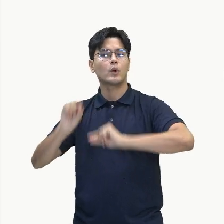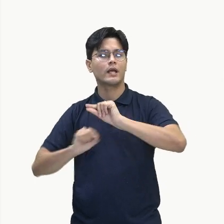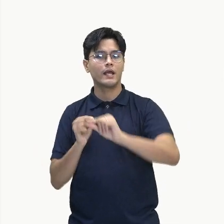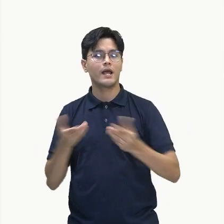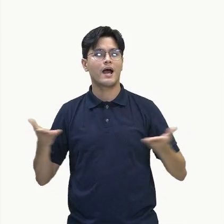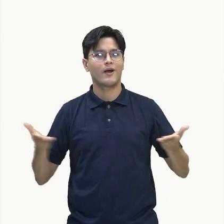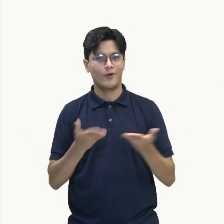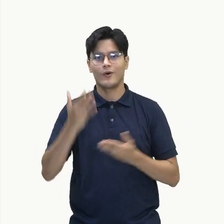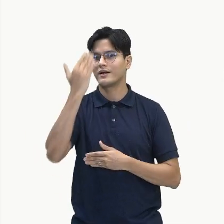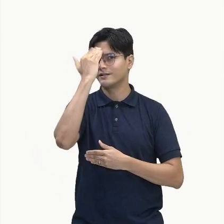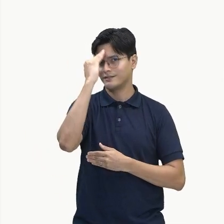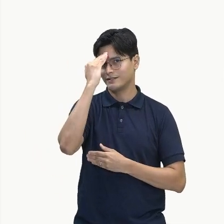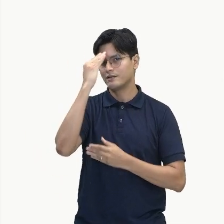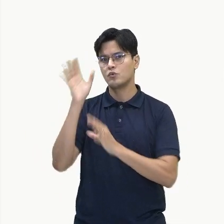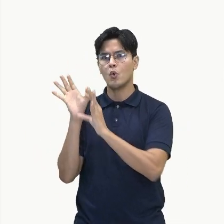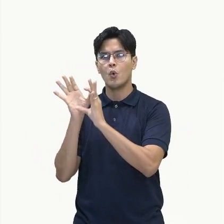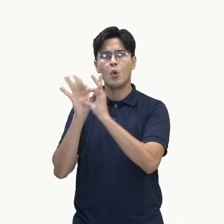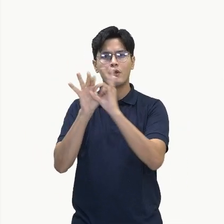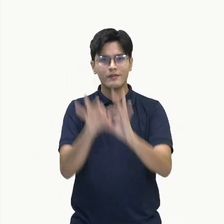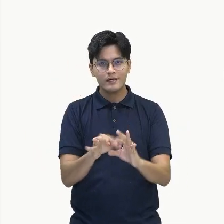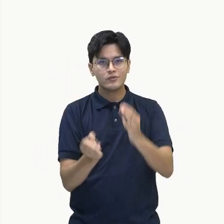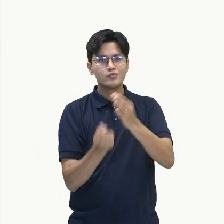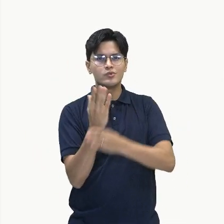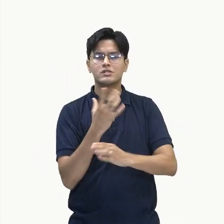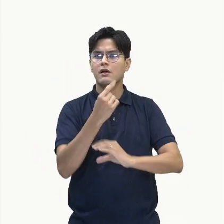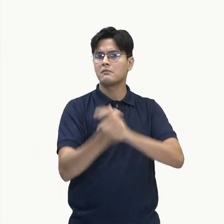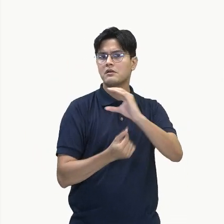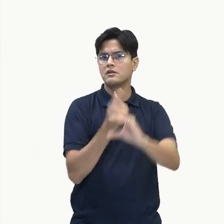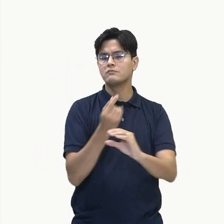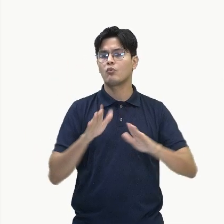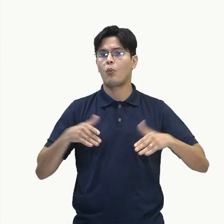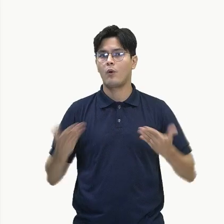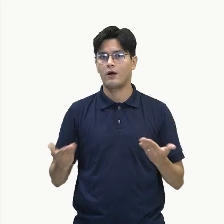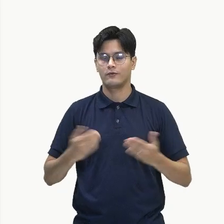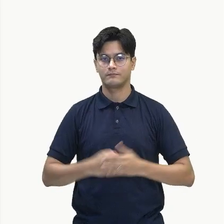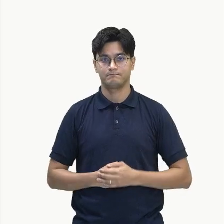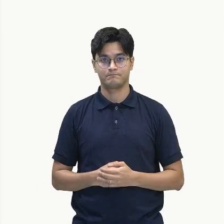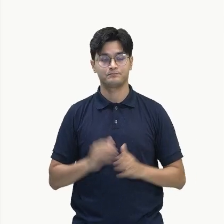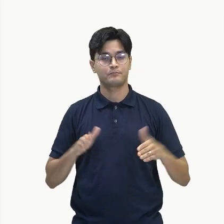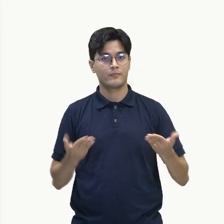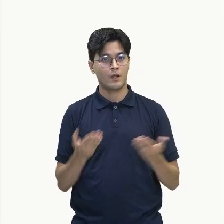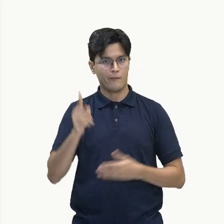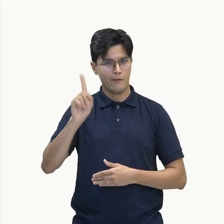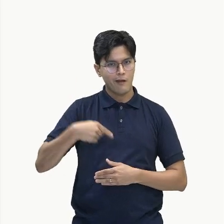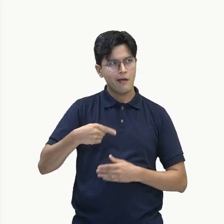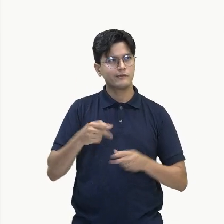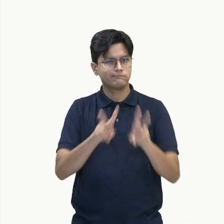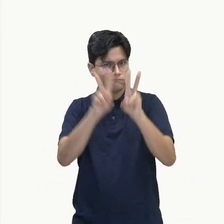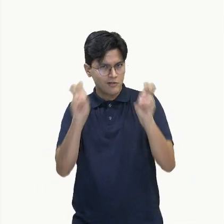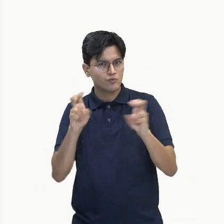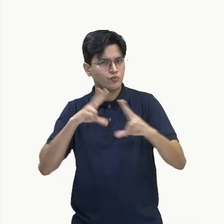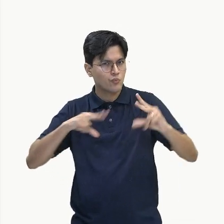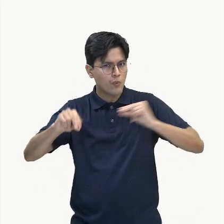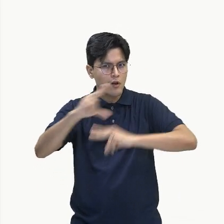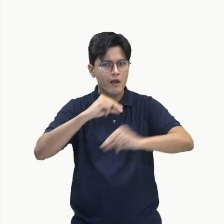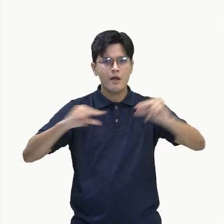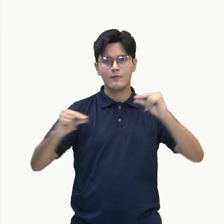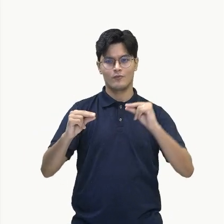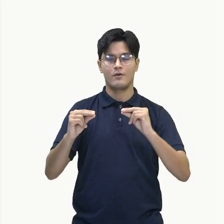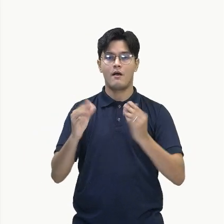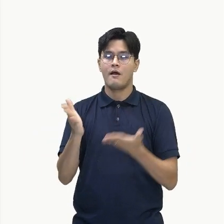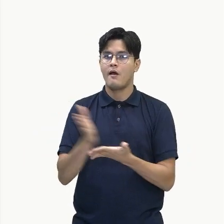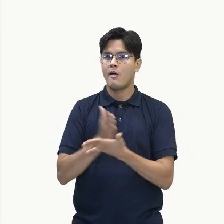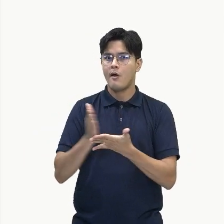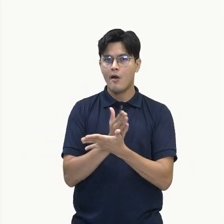globalização ela vai surgir. Olha, esse é um ponto bastante controverso. O que acontece aqui? Alguns estudiosos vão dizer que